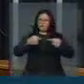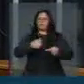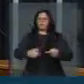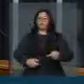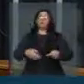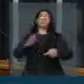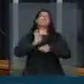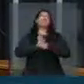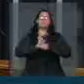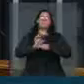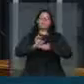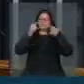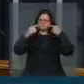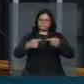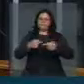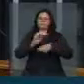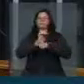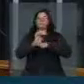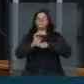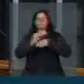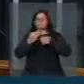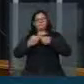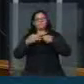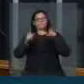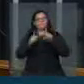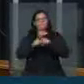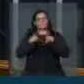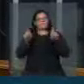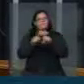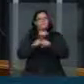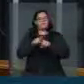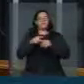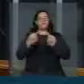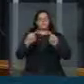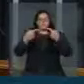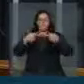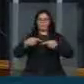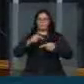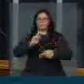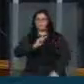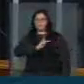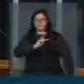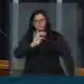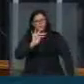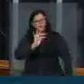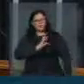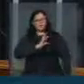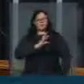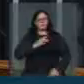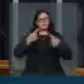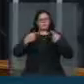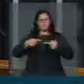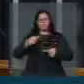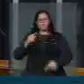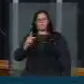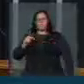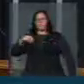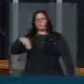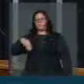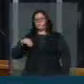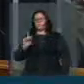estaduais, contra os governos municipais, contra o governo do PT, contra o governo do PMDB,